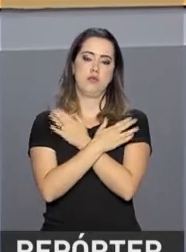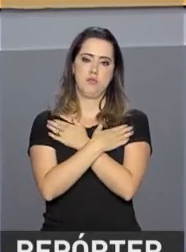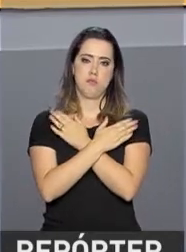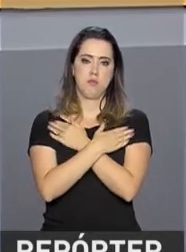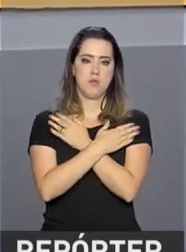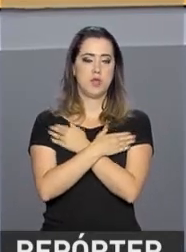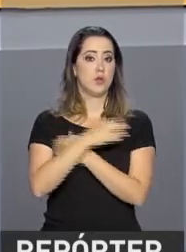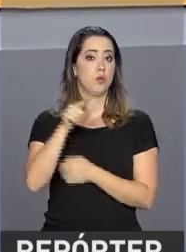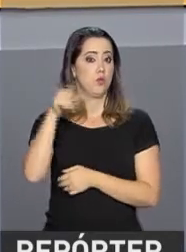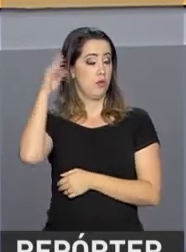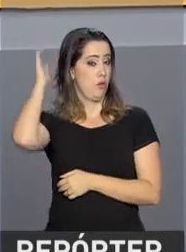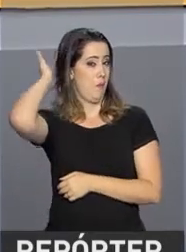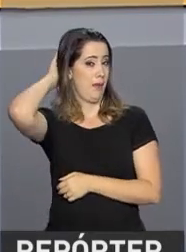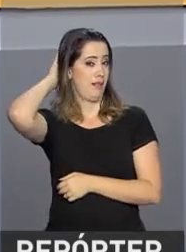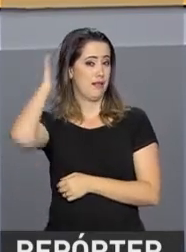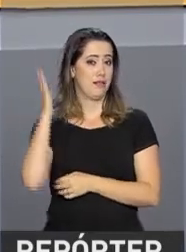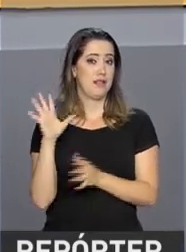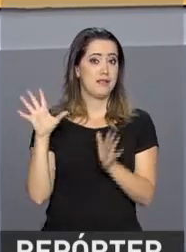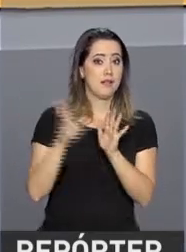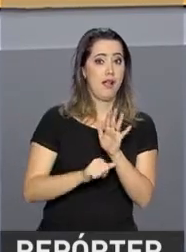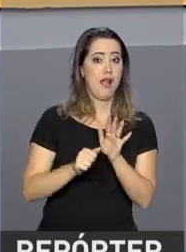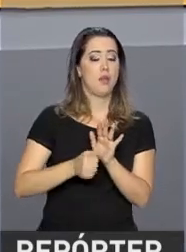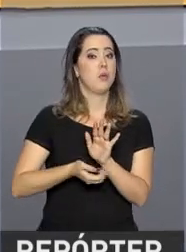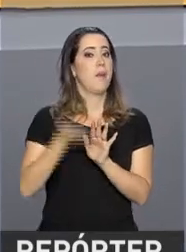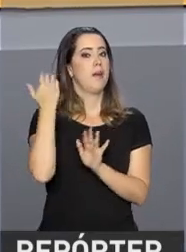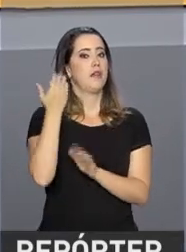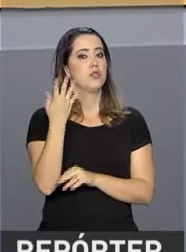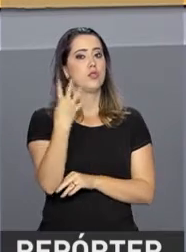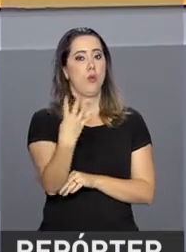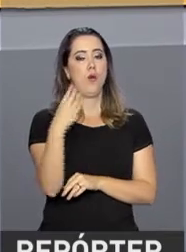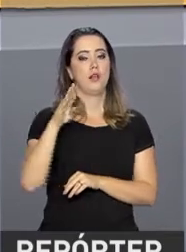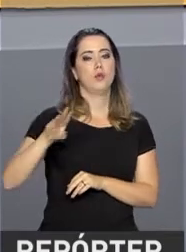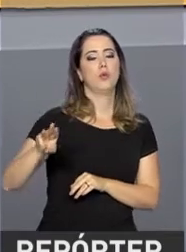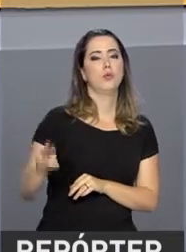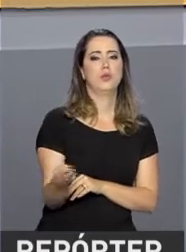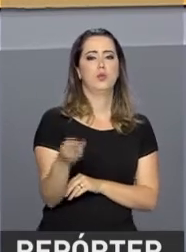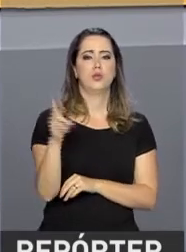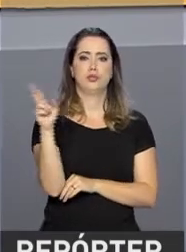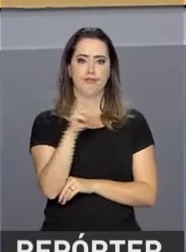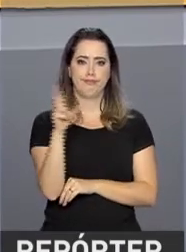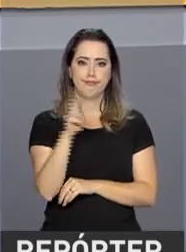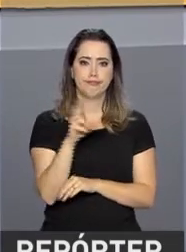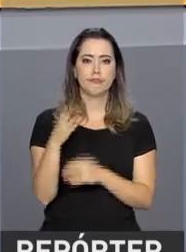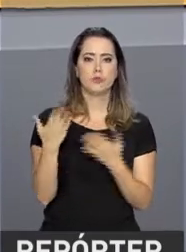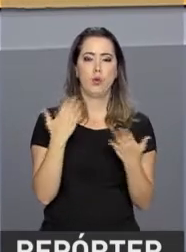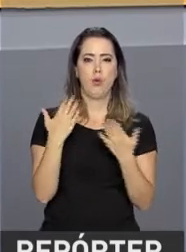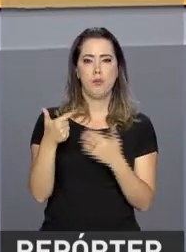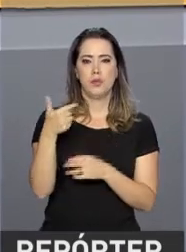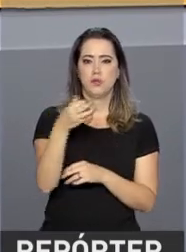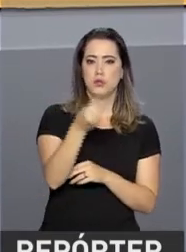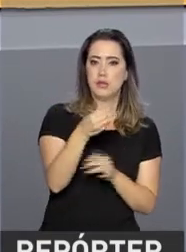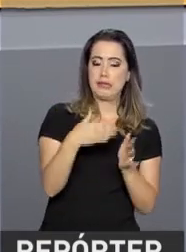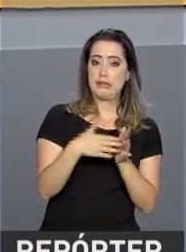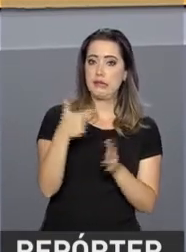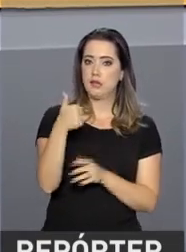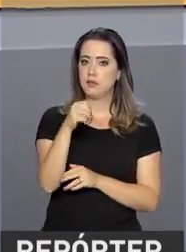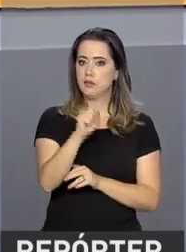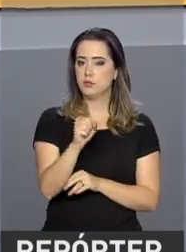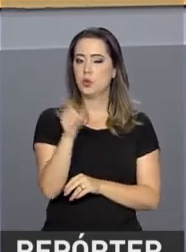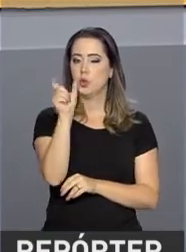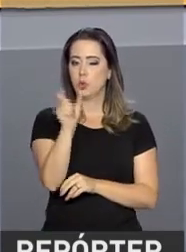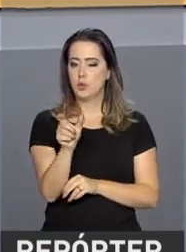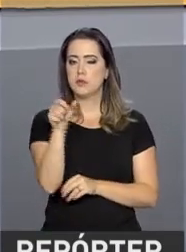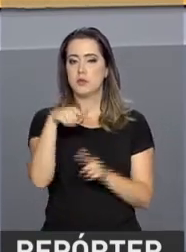sacado mais de quatro milhões e meio de reais entre agosto de 2016 e março de 2018 dois servidores